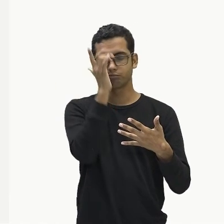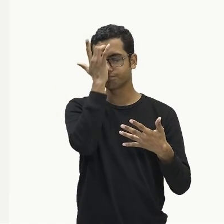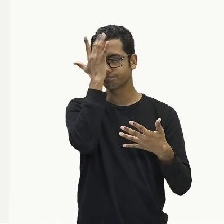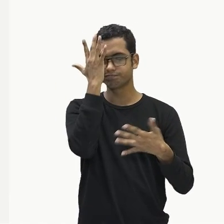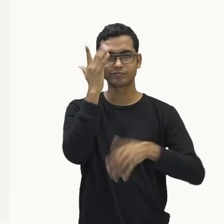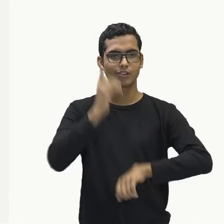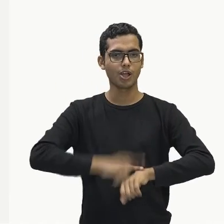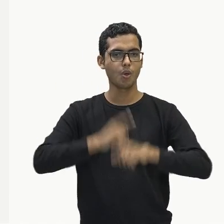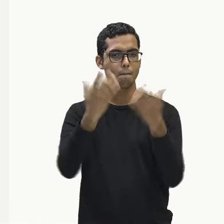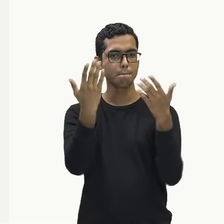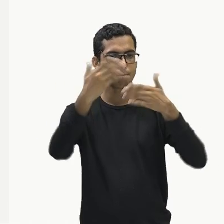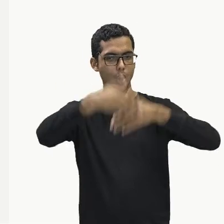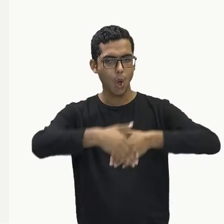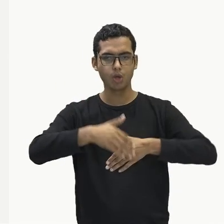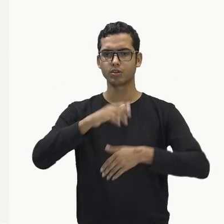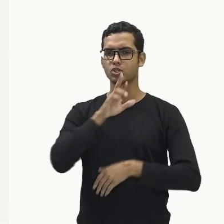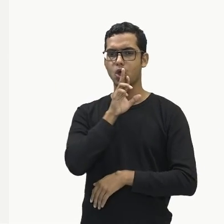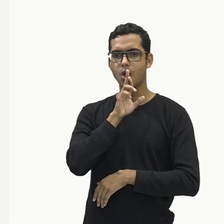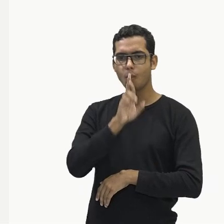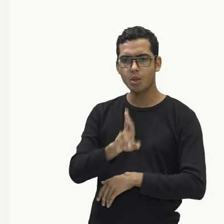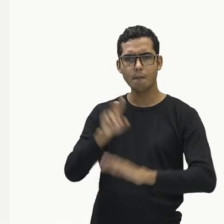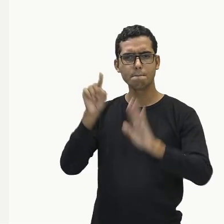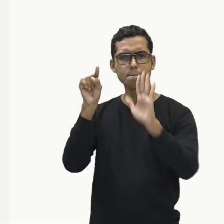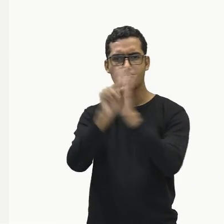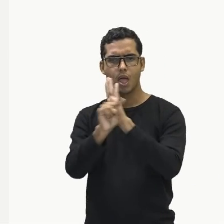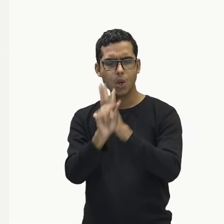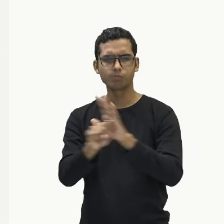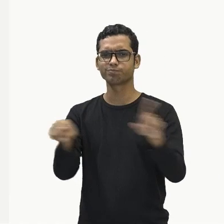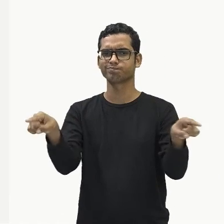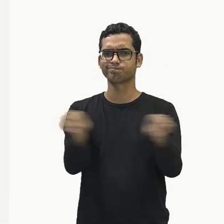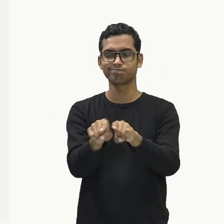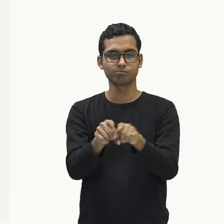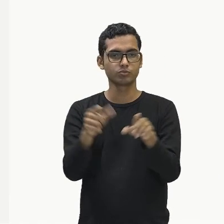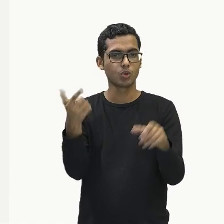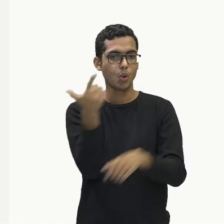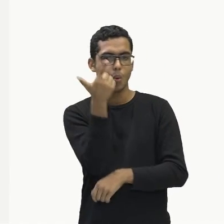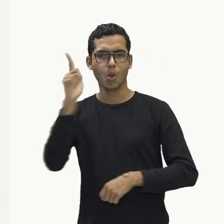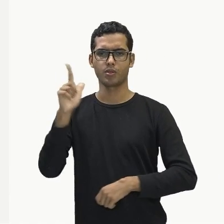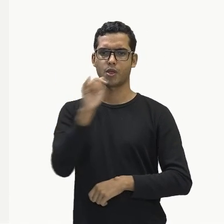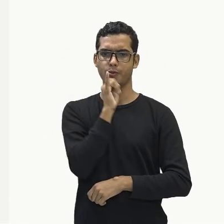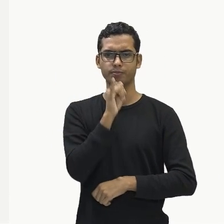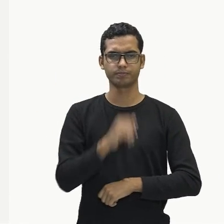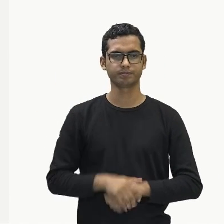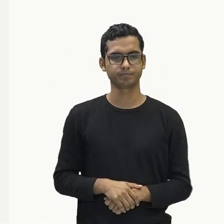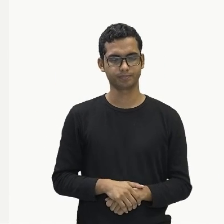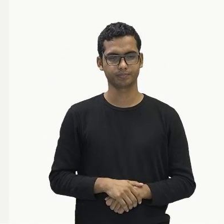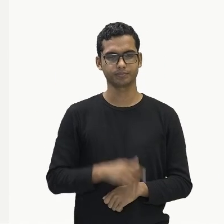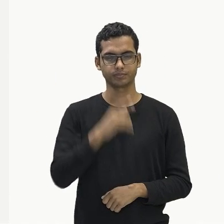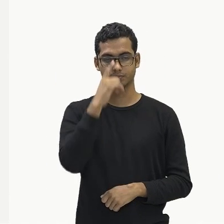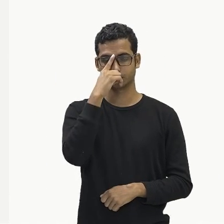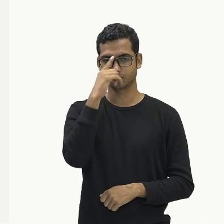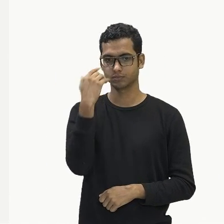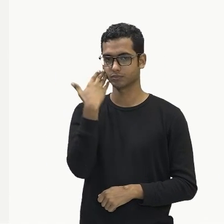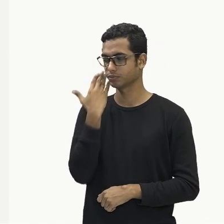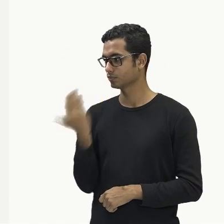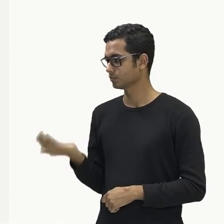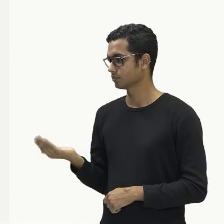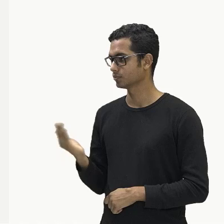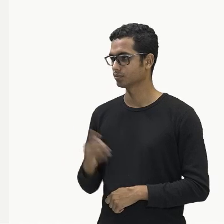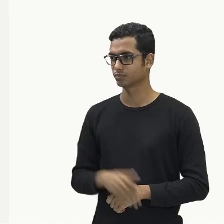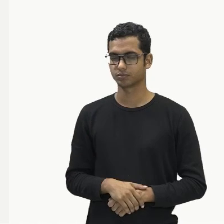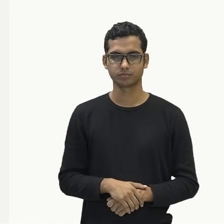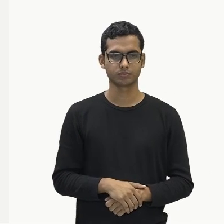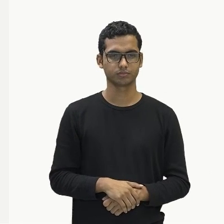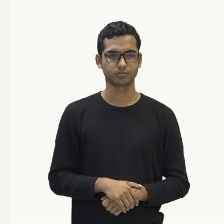na hora de resolver questões. Mas vamos aqui a mais um exemplo. Se eu tiver